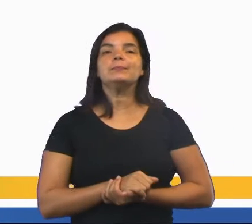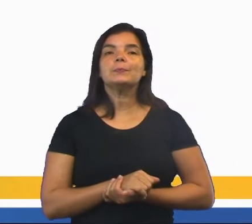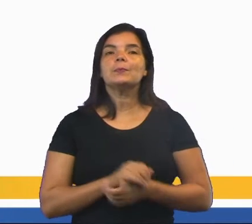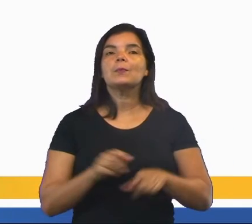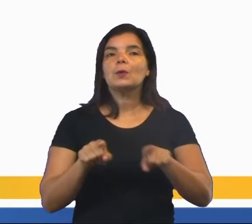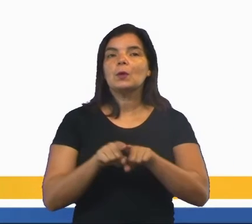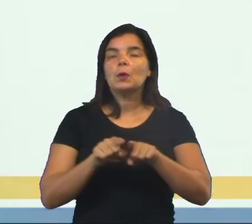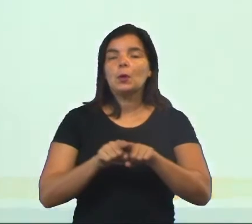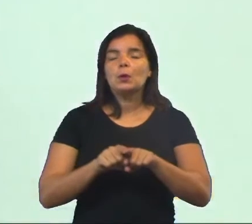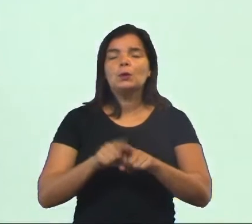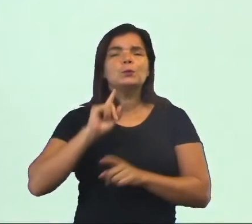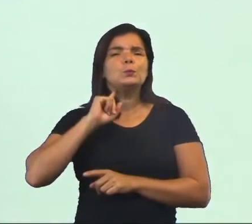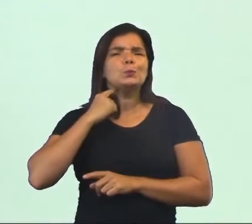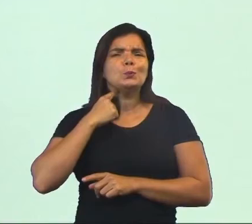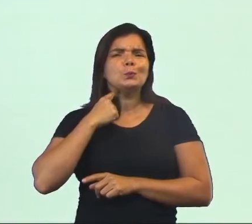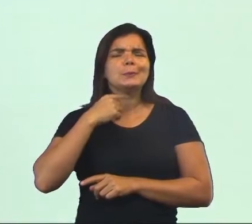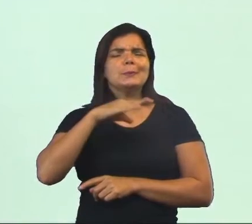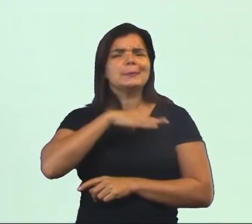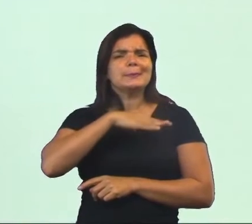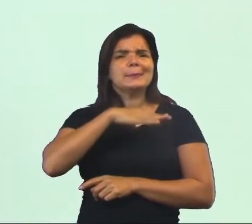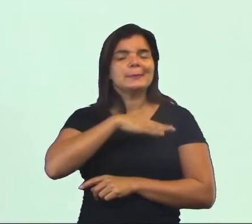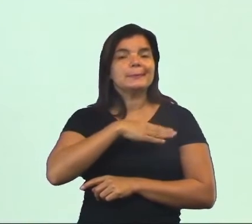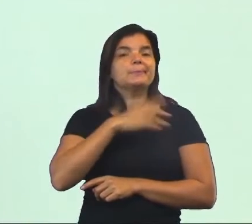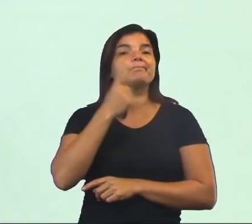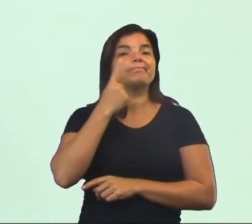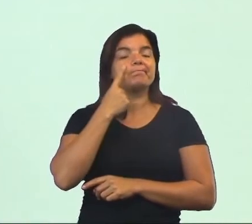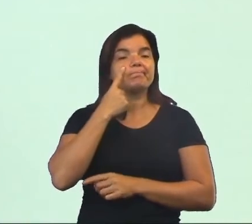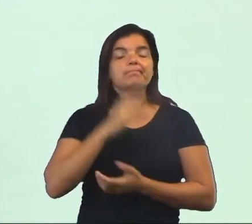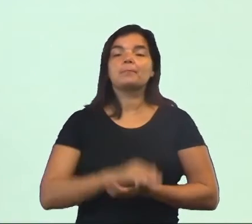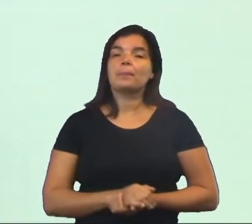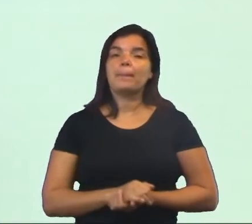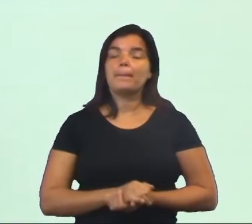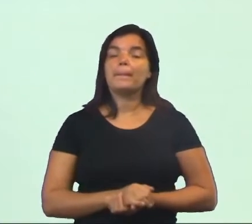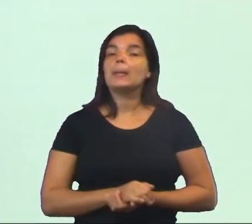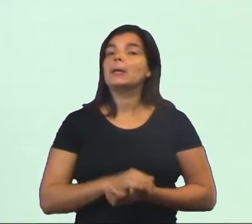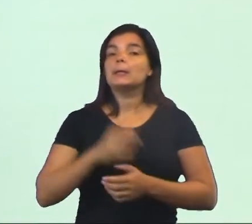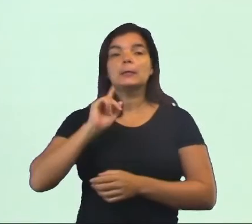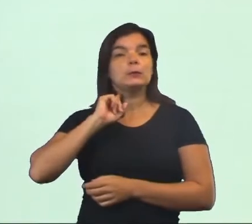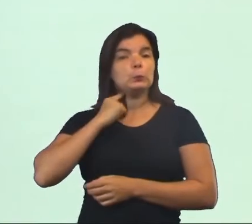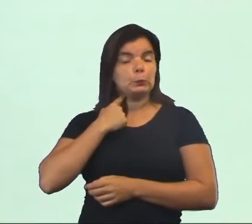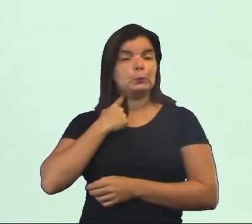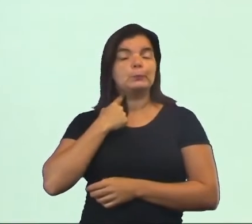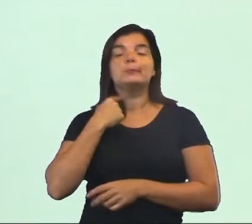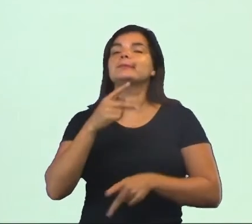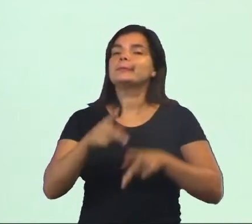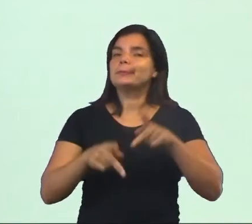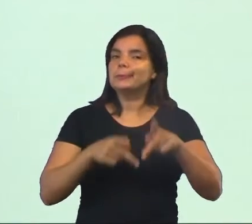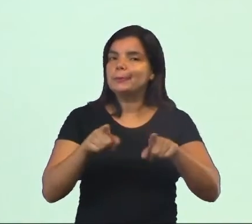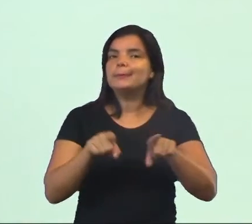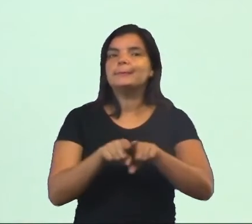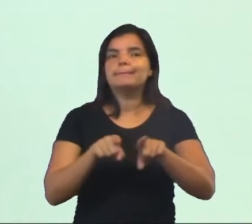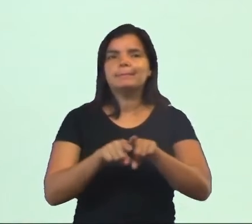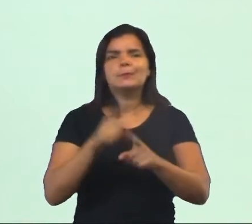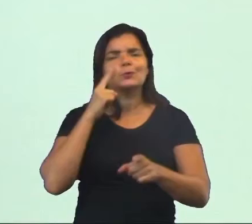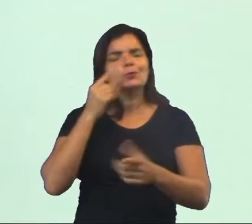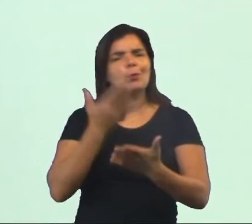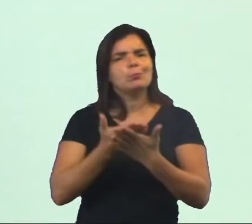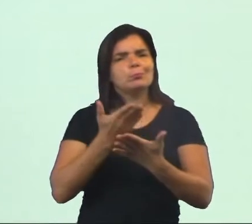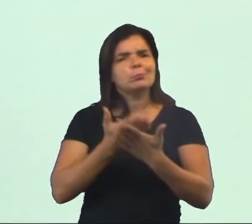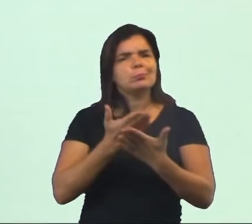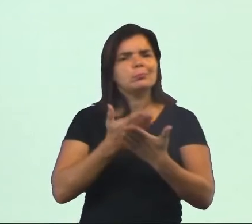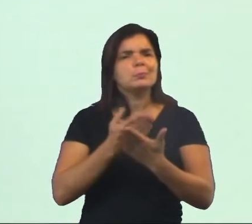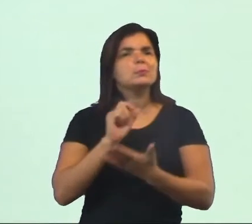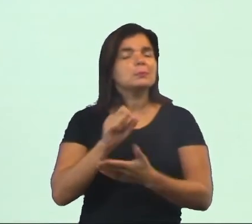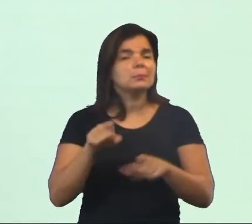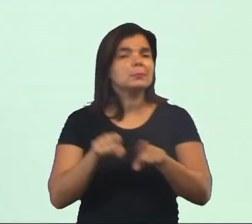Poluição urbana. Olha só, turma, a poluição ela é algo que nós conhecemos, já estudamos em outras aulas